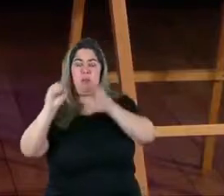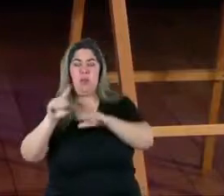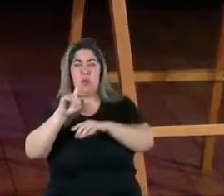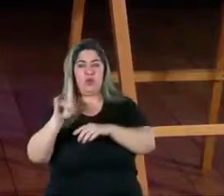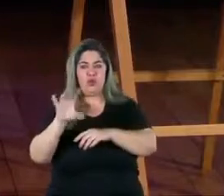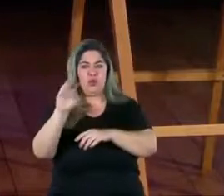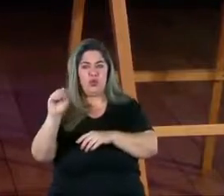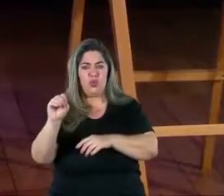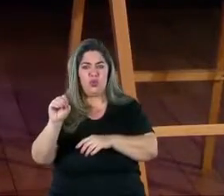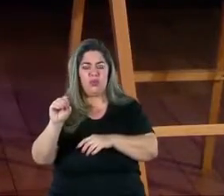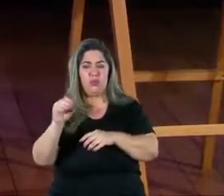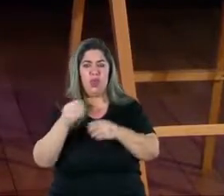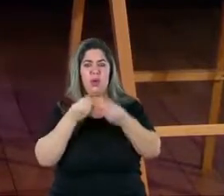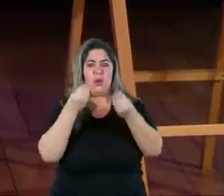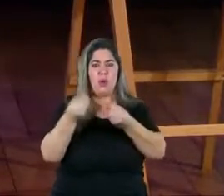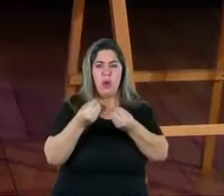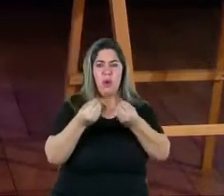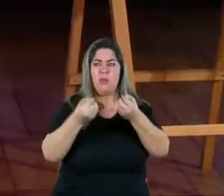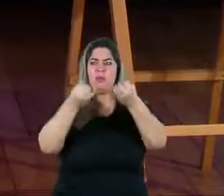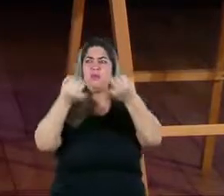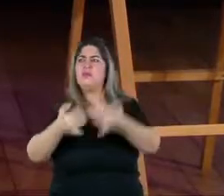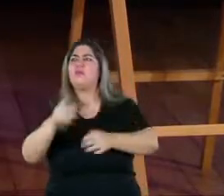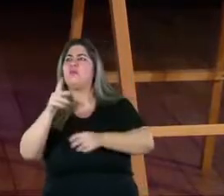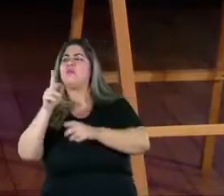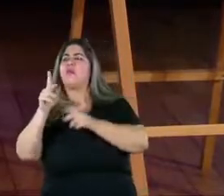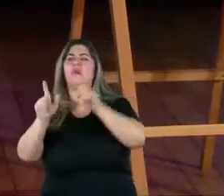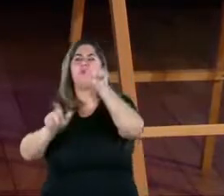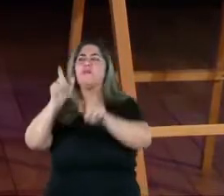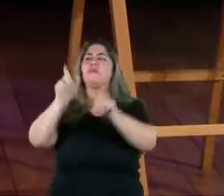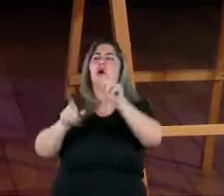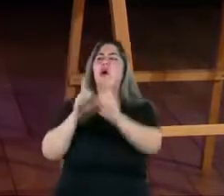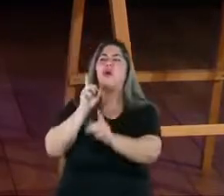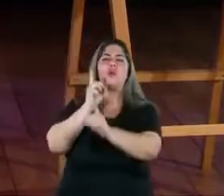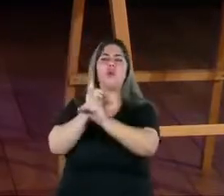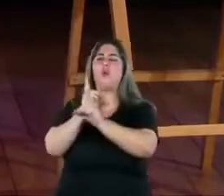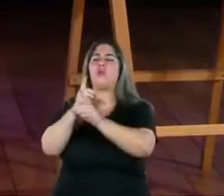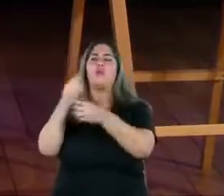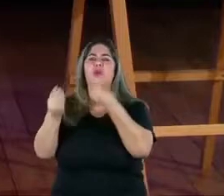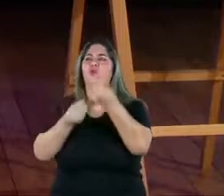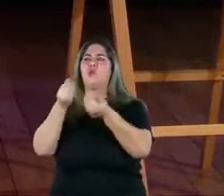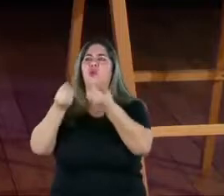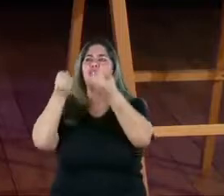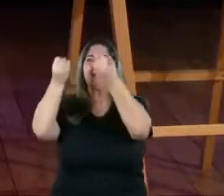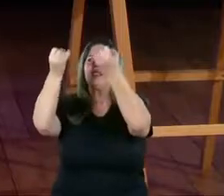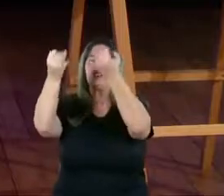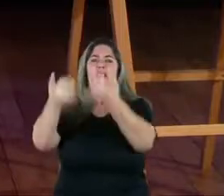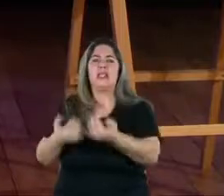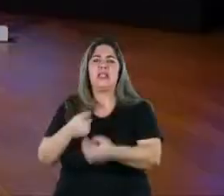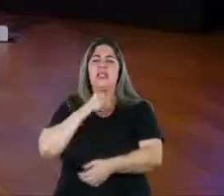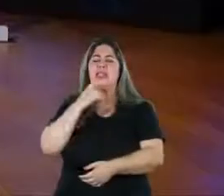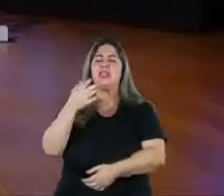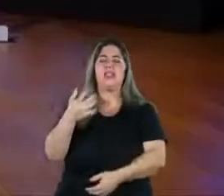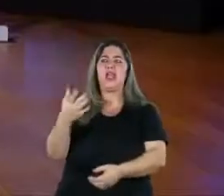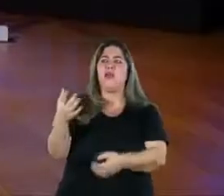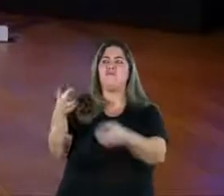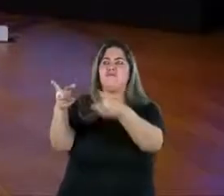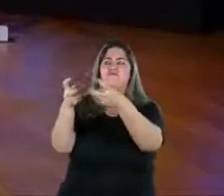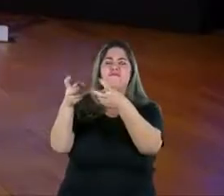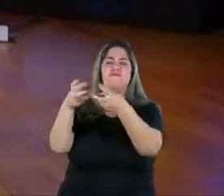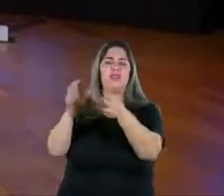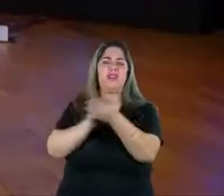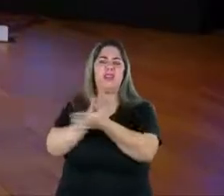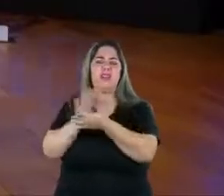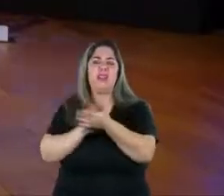gorila. Tenta falar sobre ele com as pessoas que encontra, mas não consegue fazer-se ouvir por ninguém. À